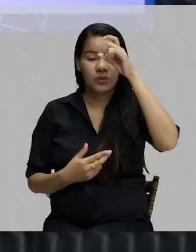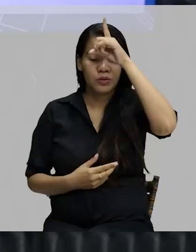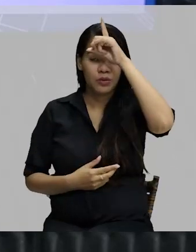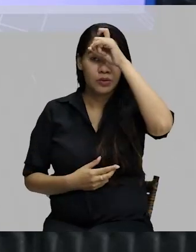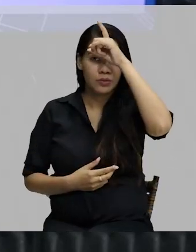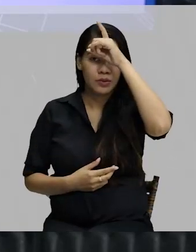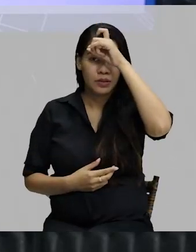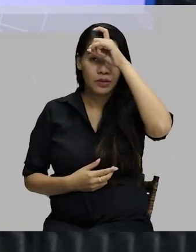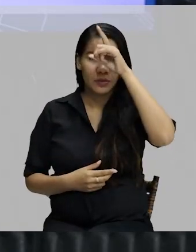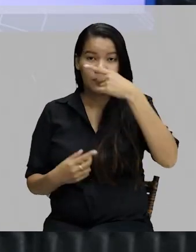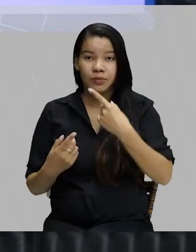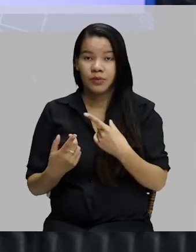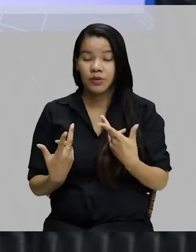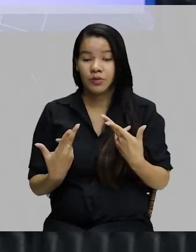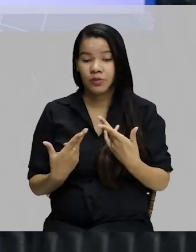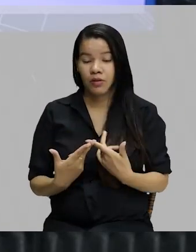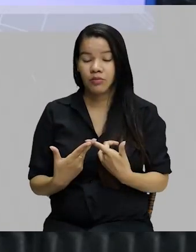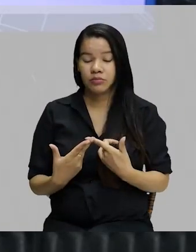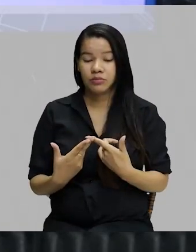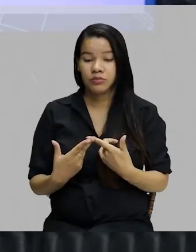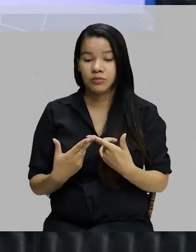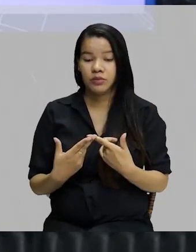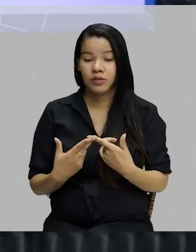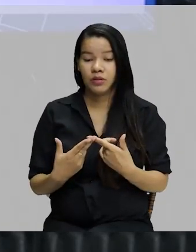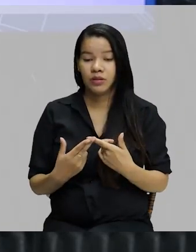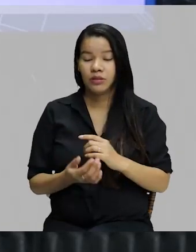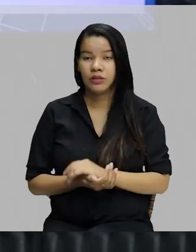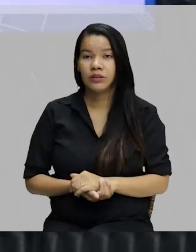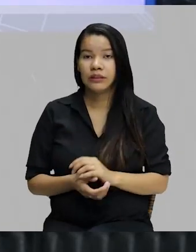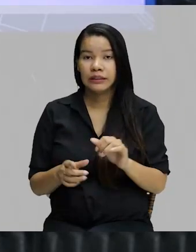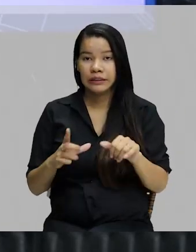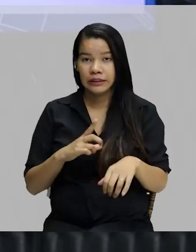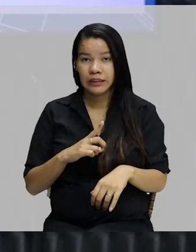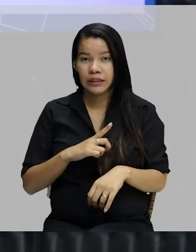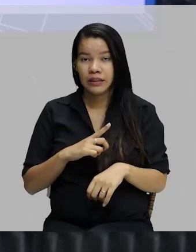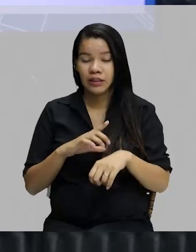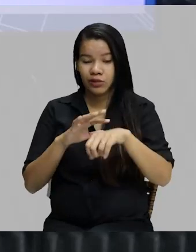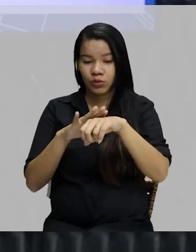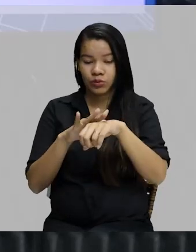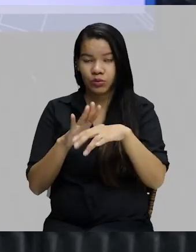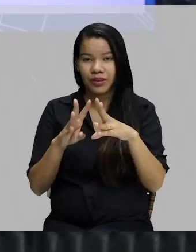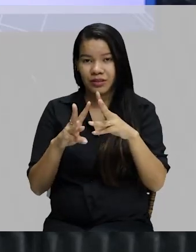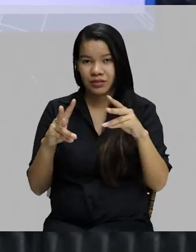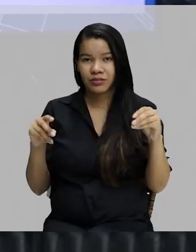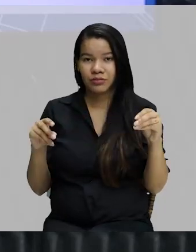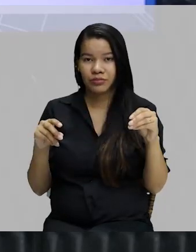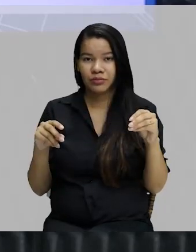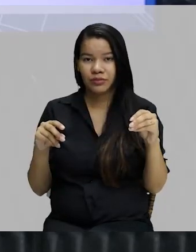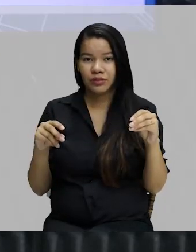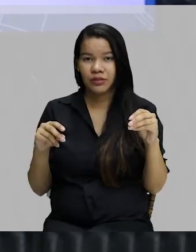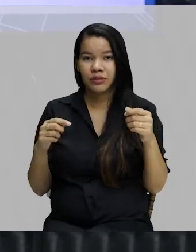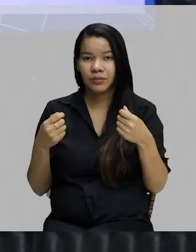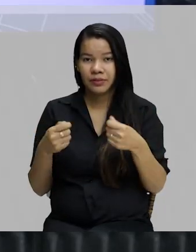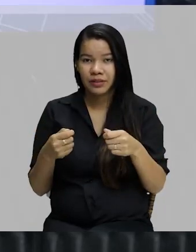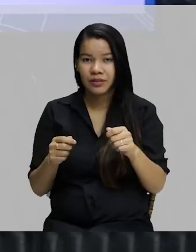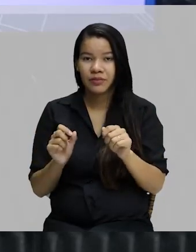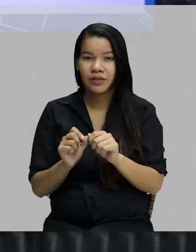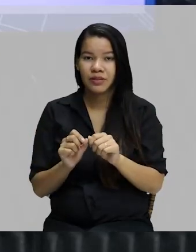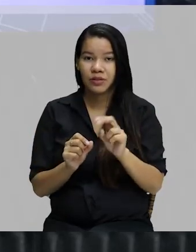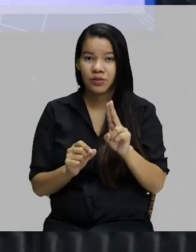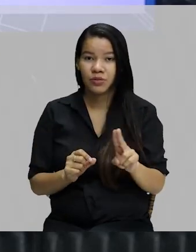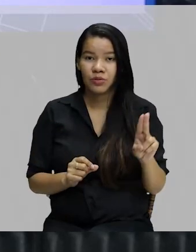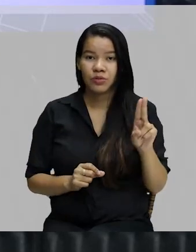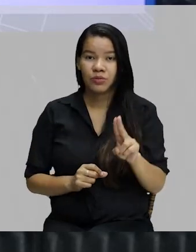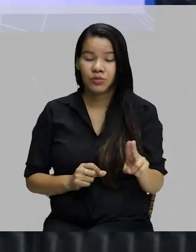que vão utilizar, vão fazer uso da radiação, certo? Então, isso vai gerar uma